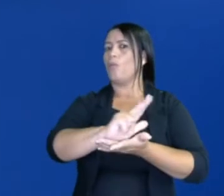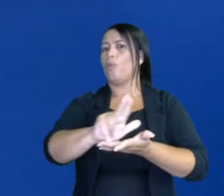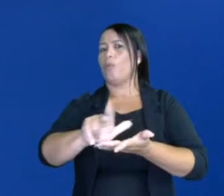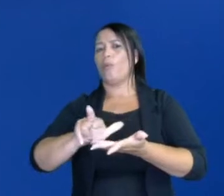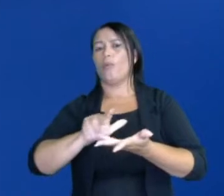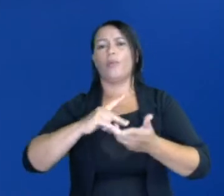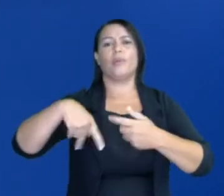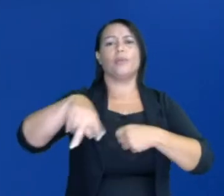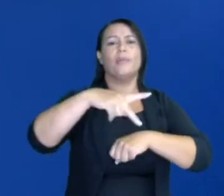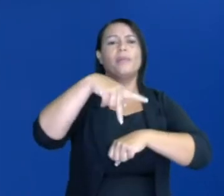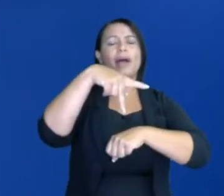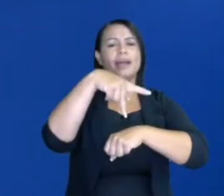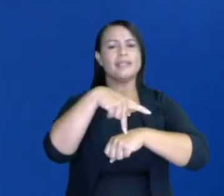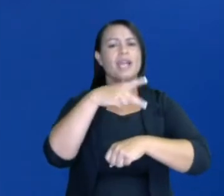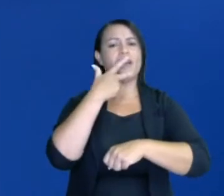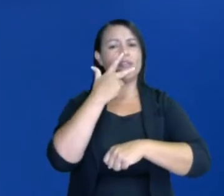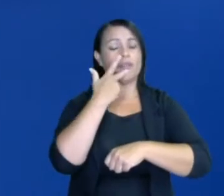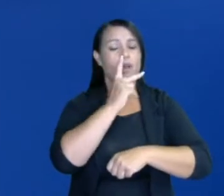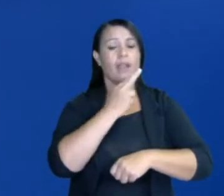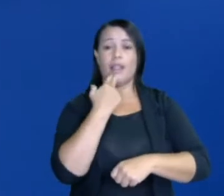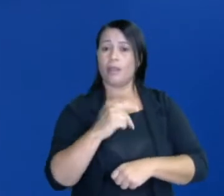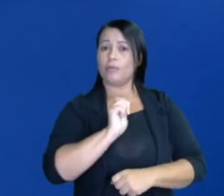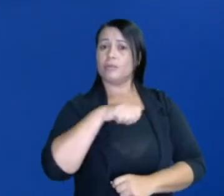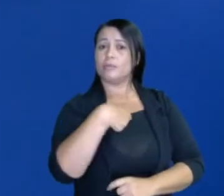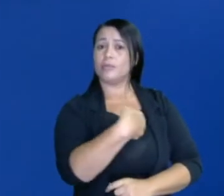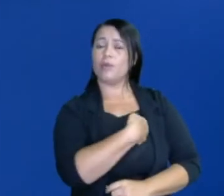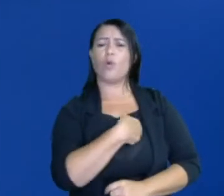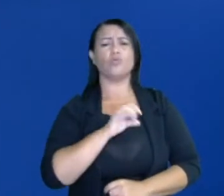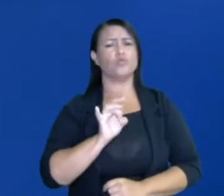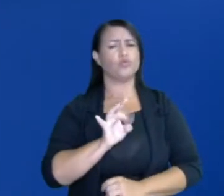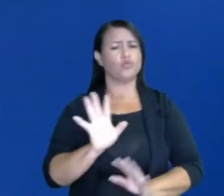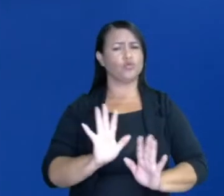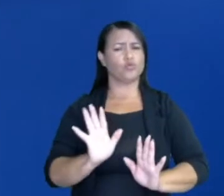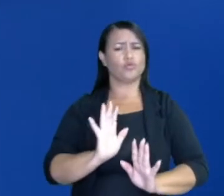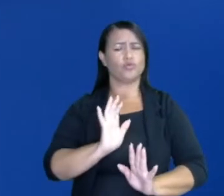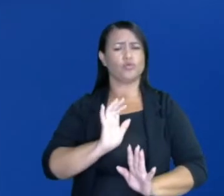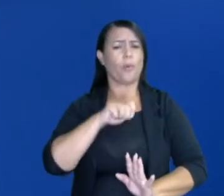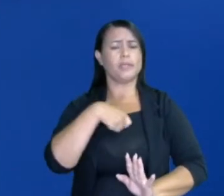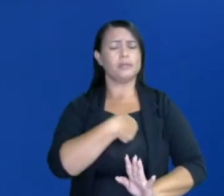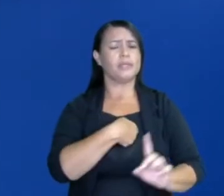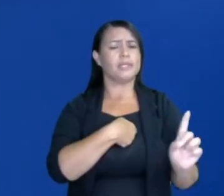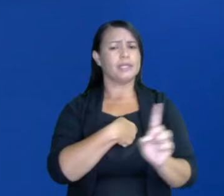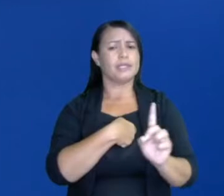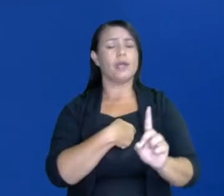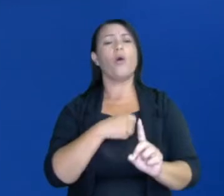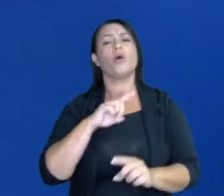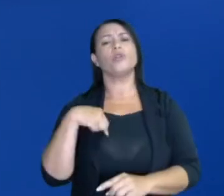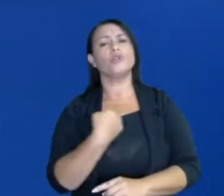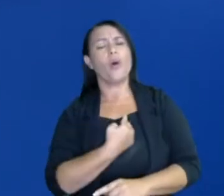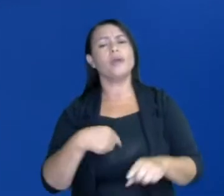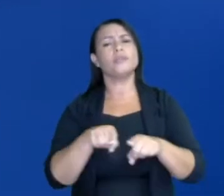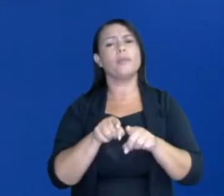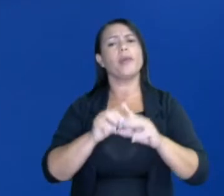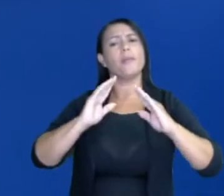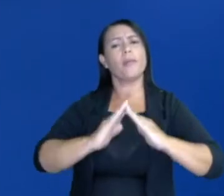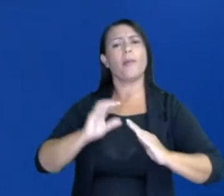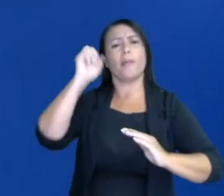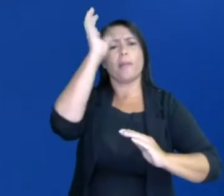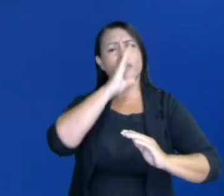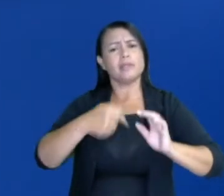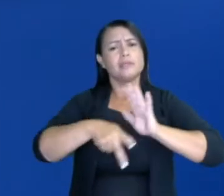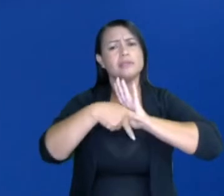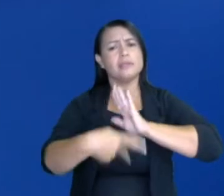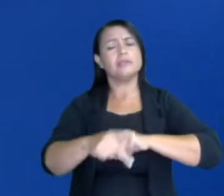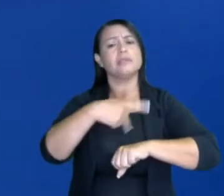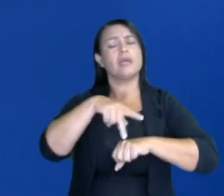de países que falam a língua espanhola, não só a Espanha. E nós, enquanto brasileiros, né, isso é